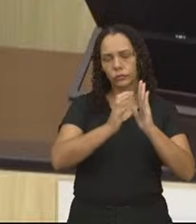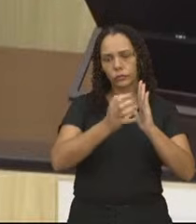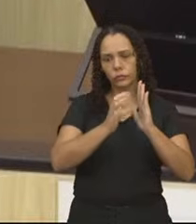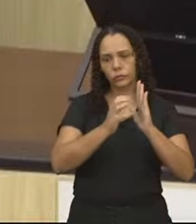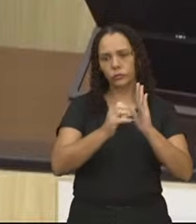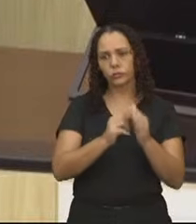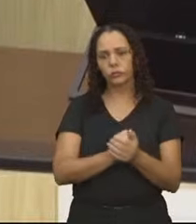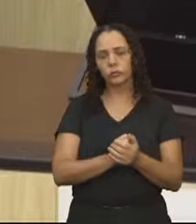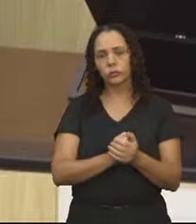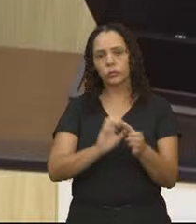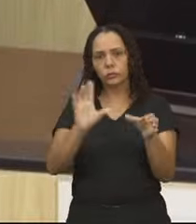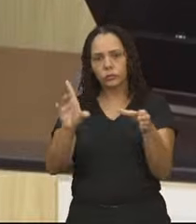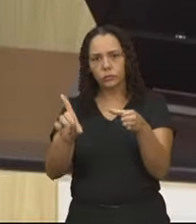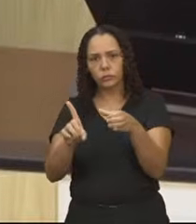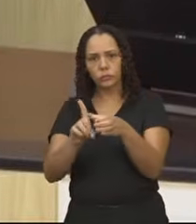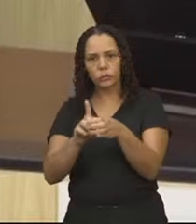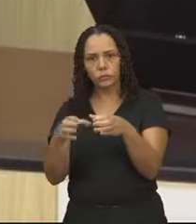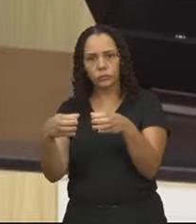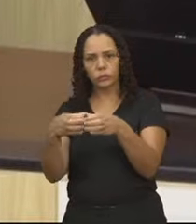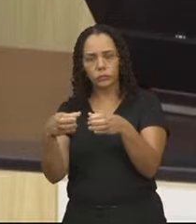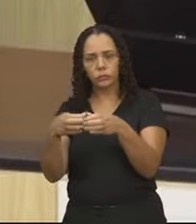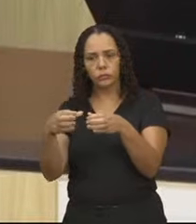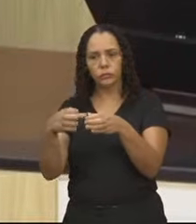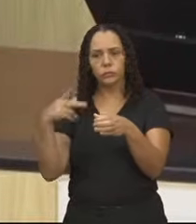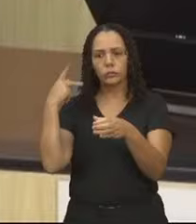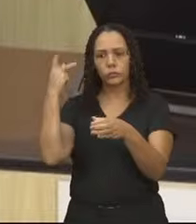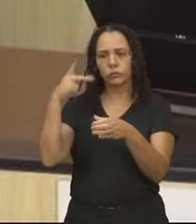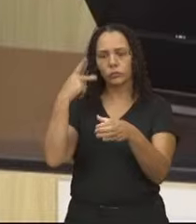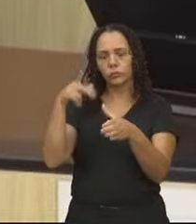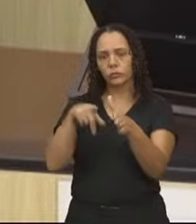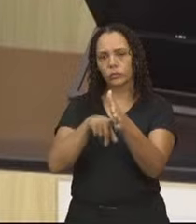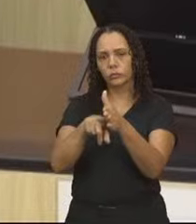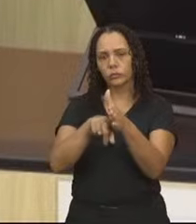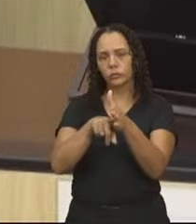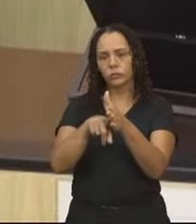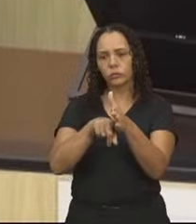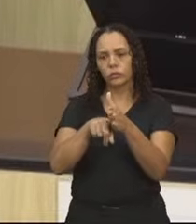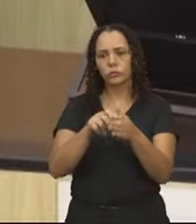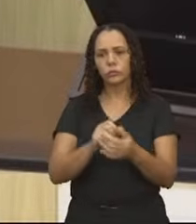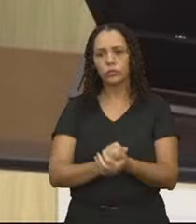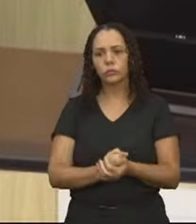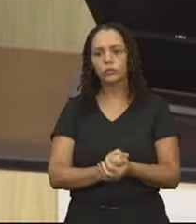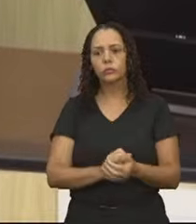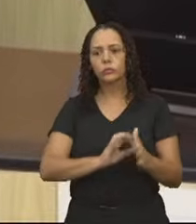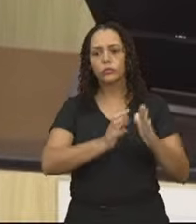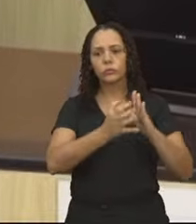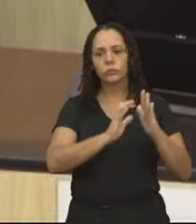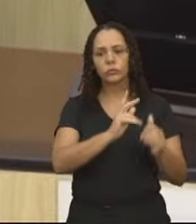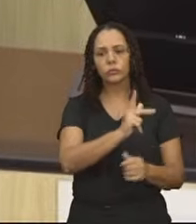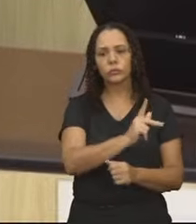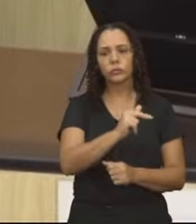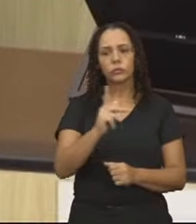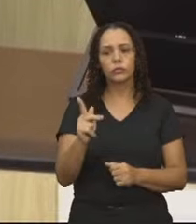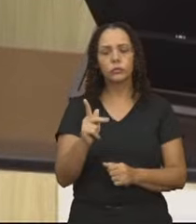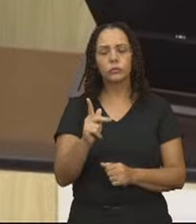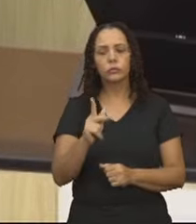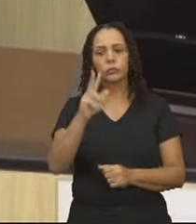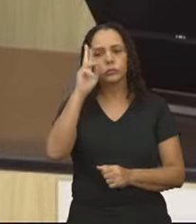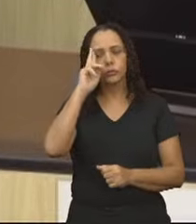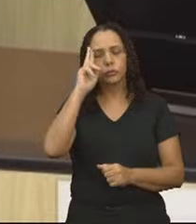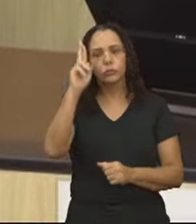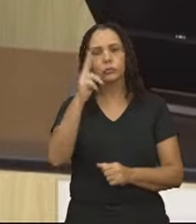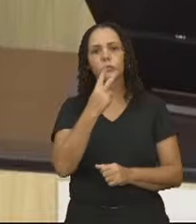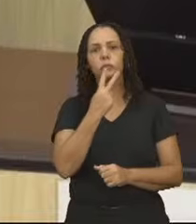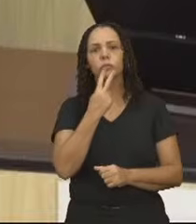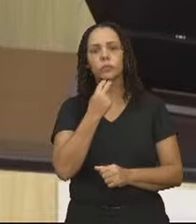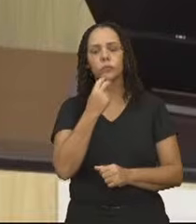a Comissão Parlamentar de Inquérito. Pelo partido PP, senhor Valmir